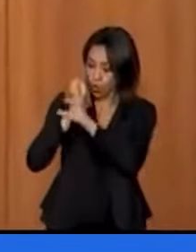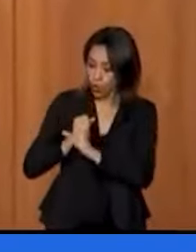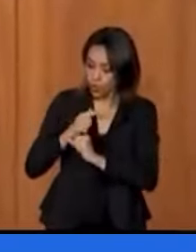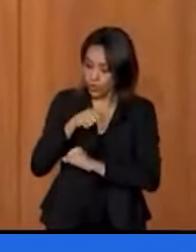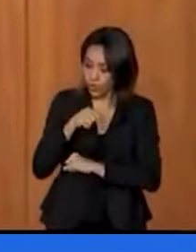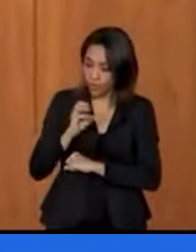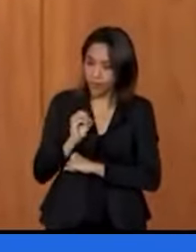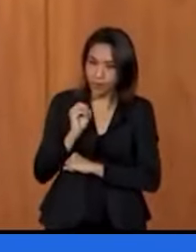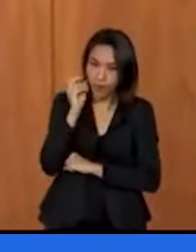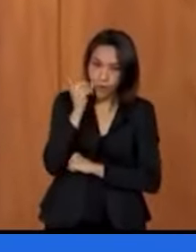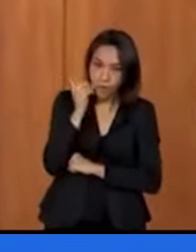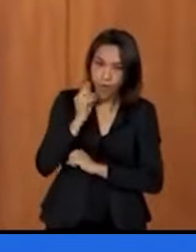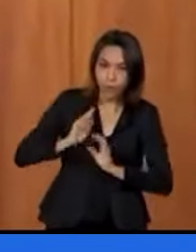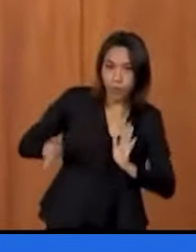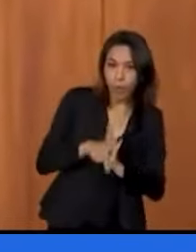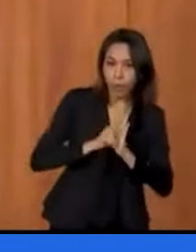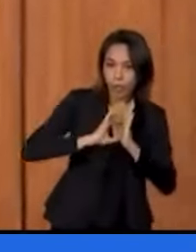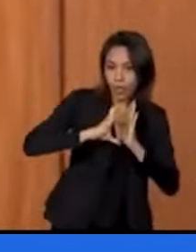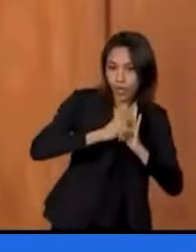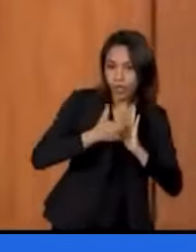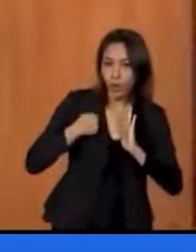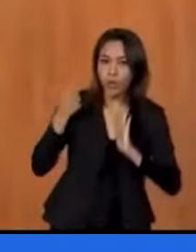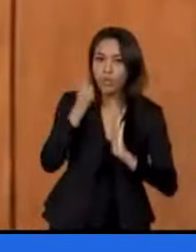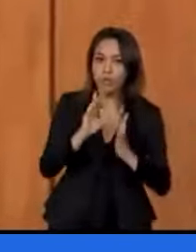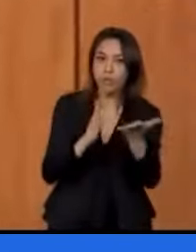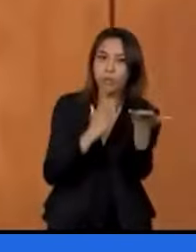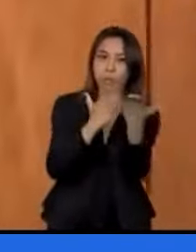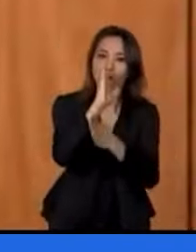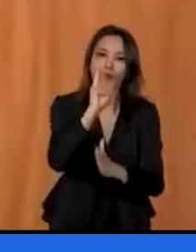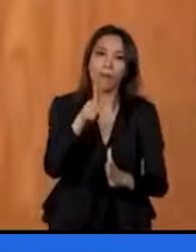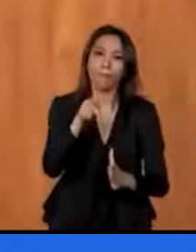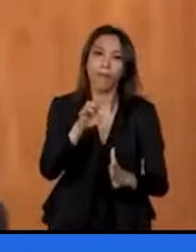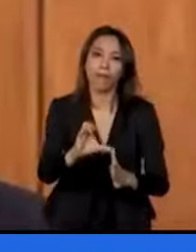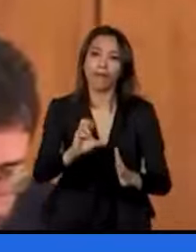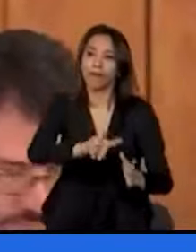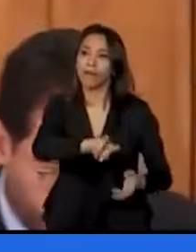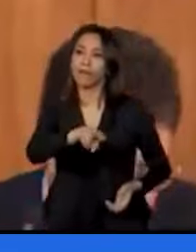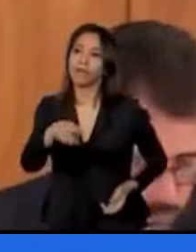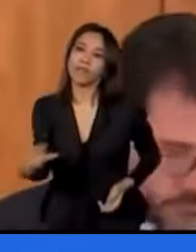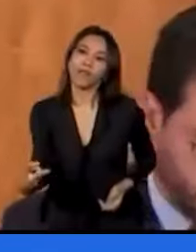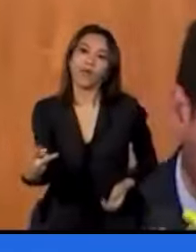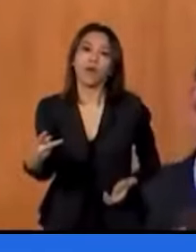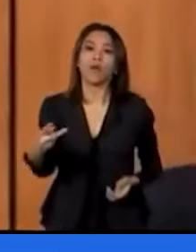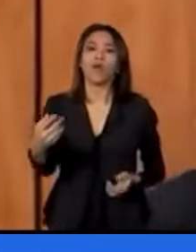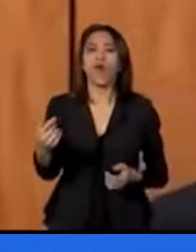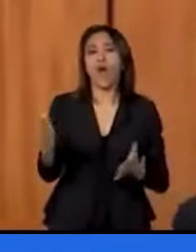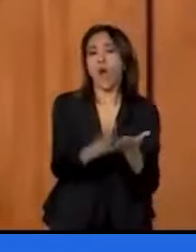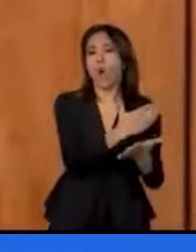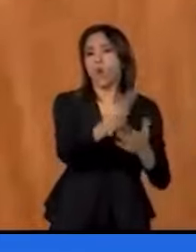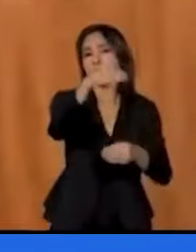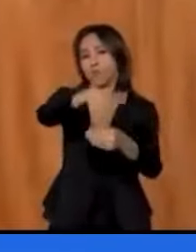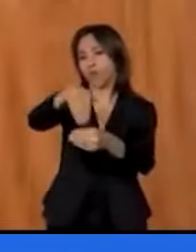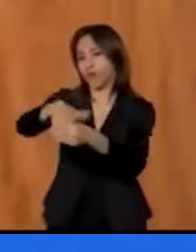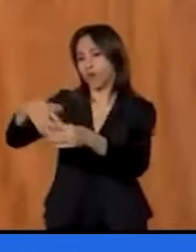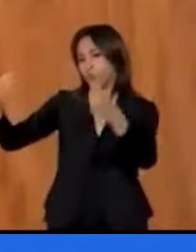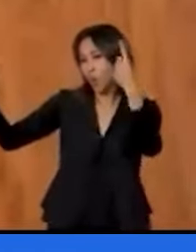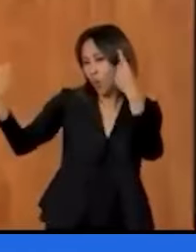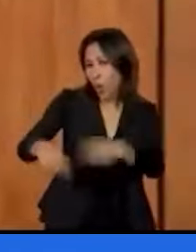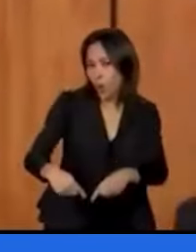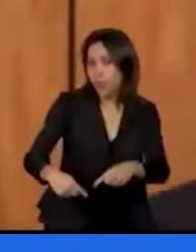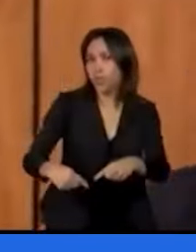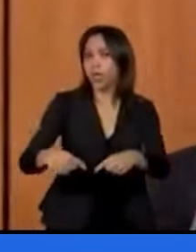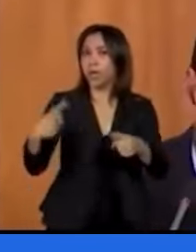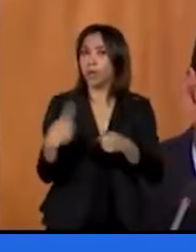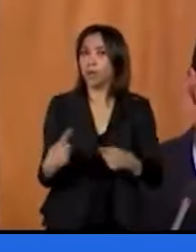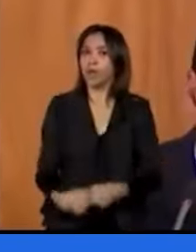partido a gente conseguiu aprovar a PEC da transição a apenas com votos contas de alguns poucos deputados porque